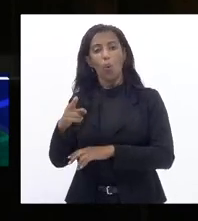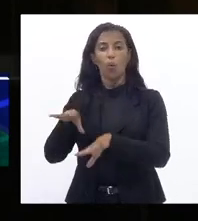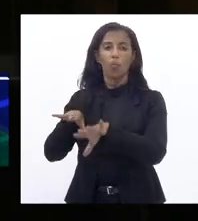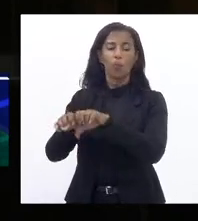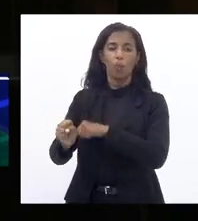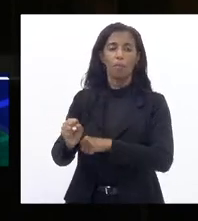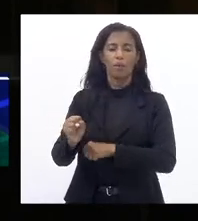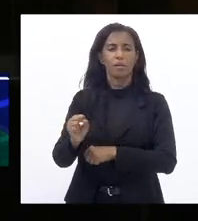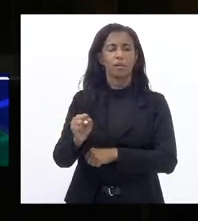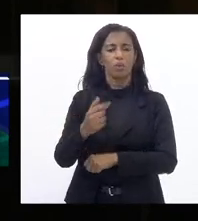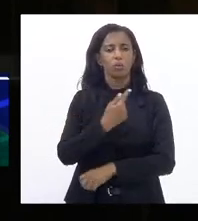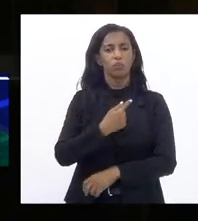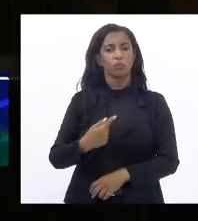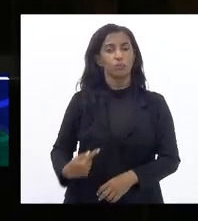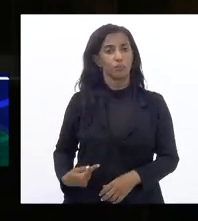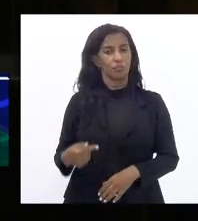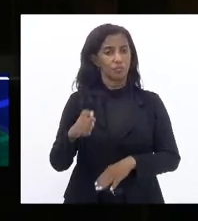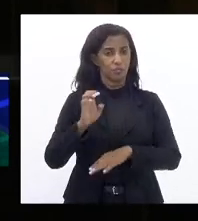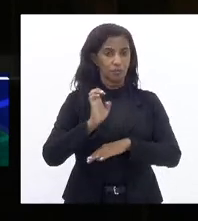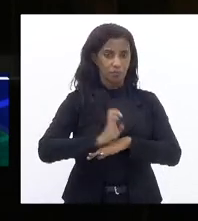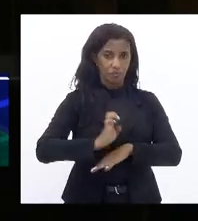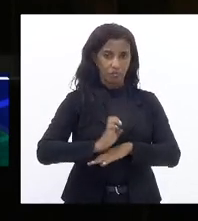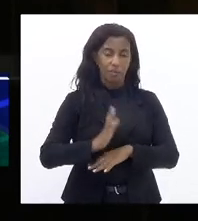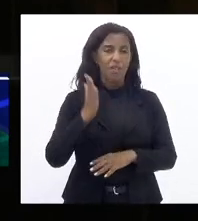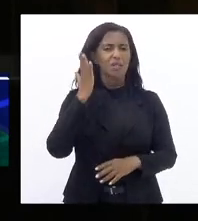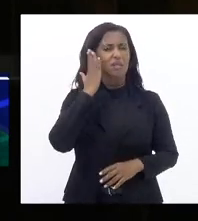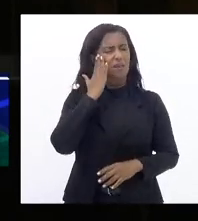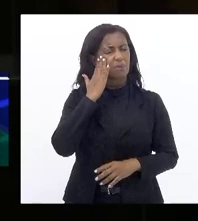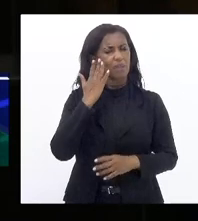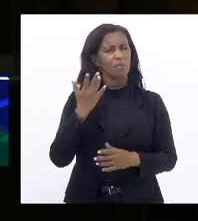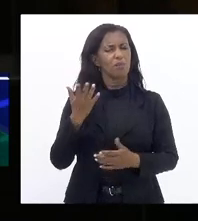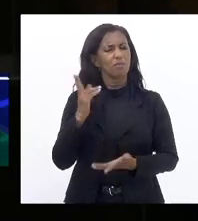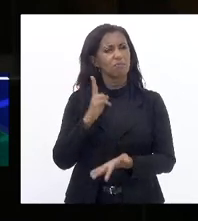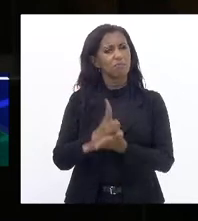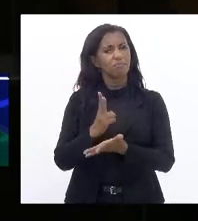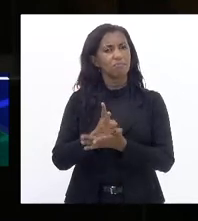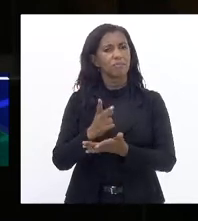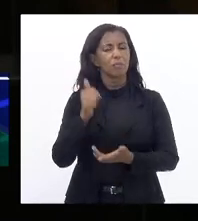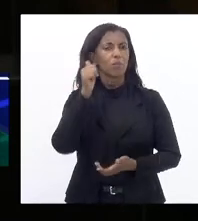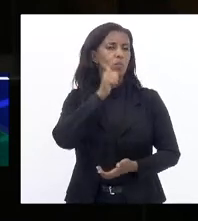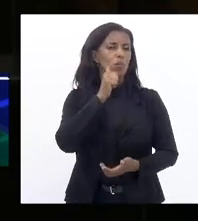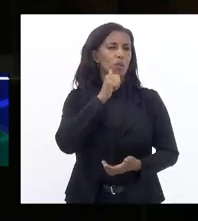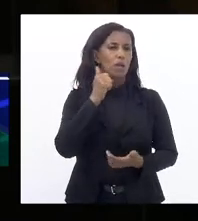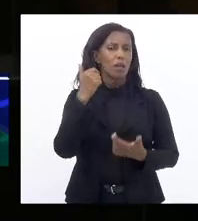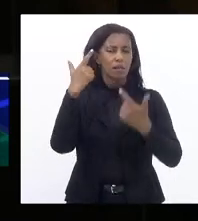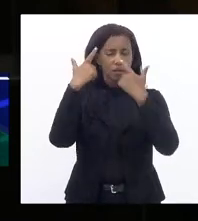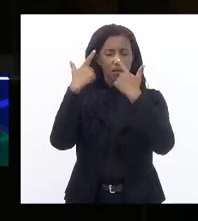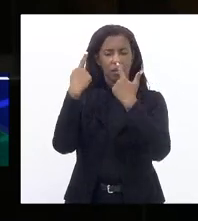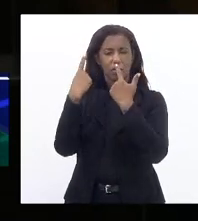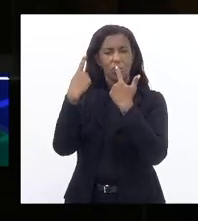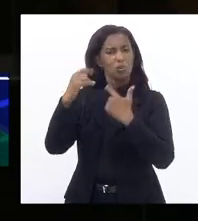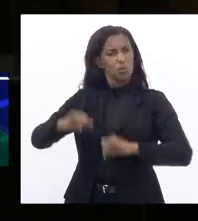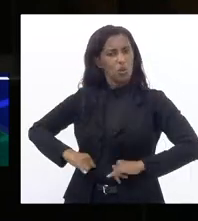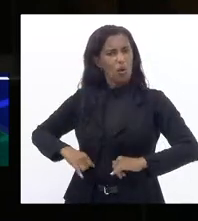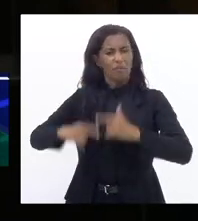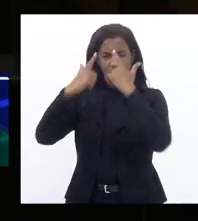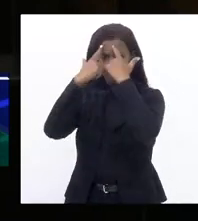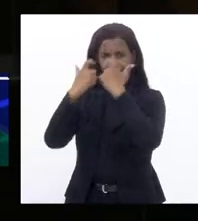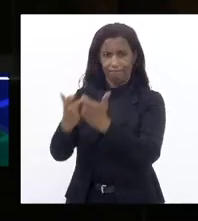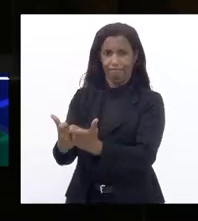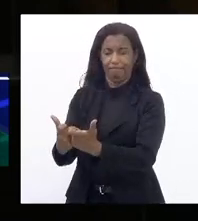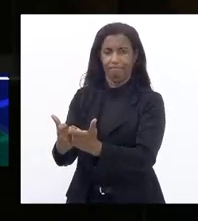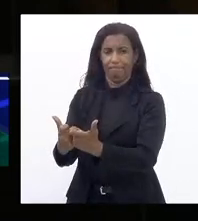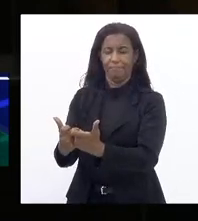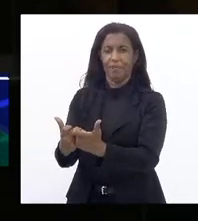cargo do governo do Estado. Porque nós sabemos que, muitas das vezes, as mulheres que são vítimas de violência,